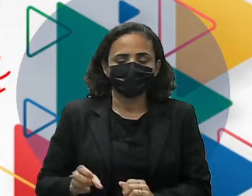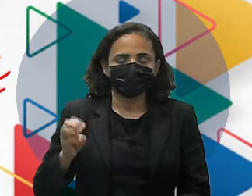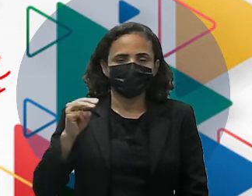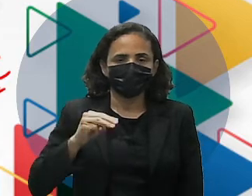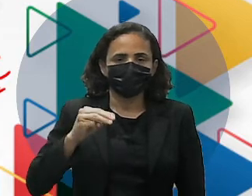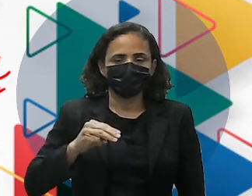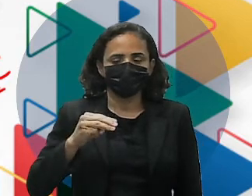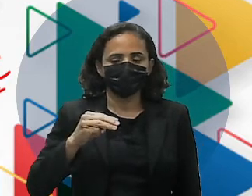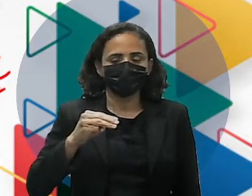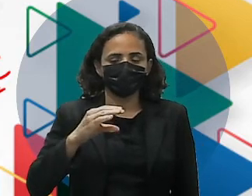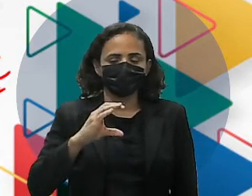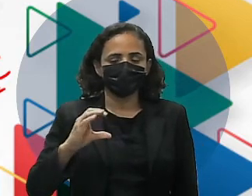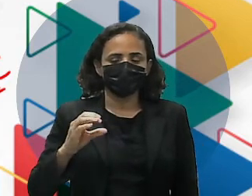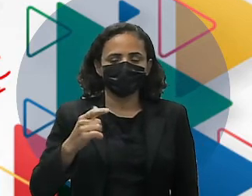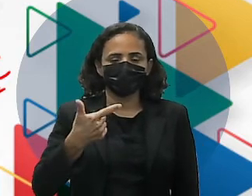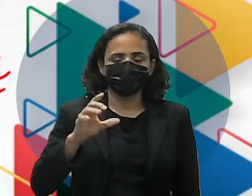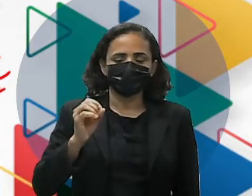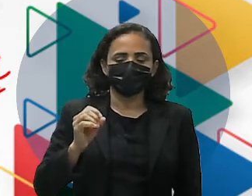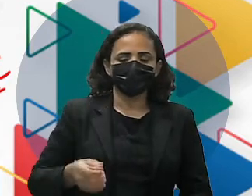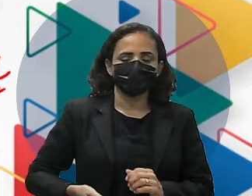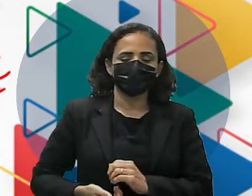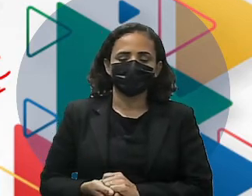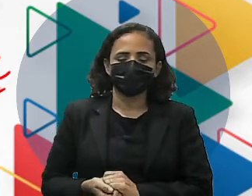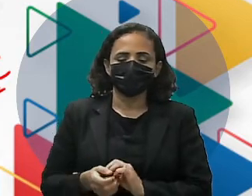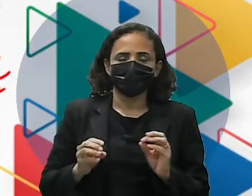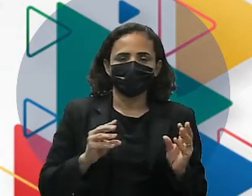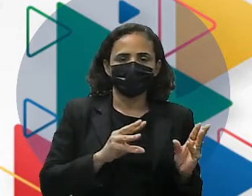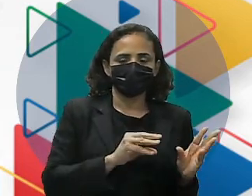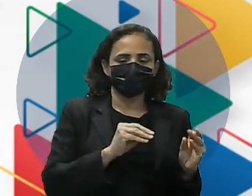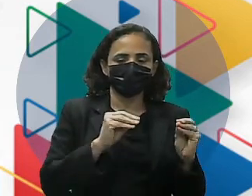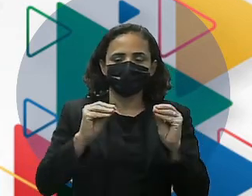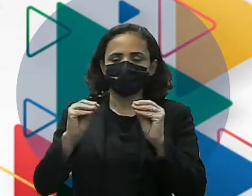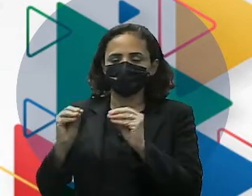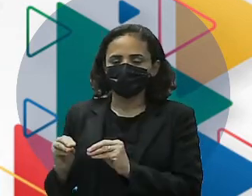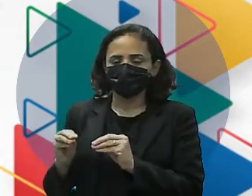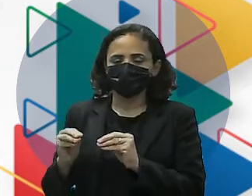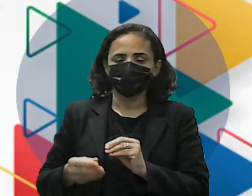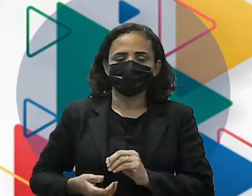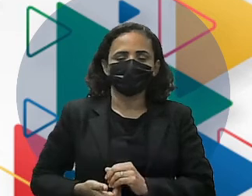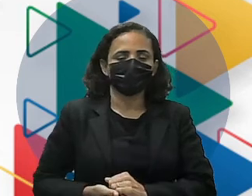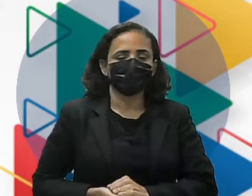MMC. Eu vou copiar de novo essa equação lá na outra tela, colocando assim, ó.